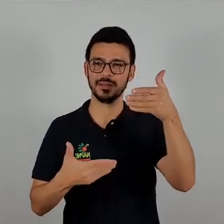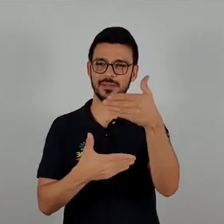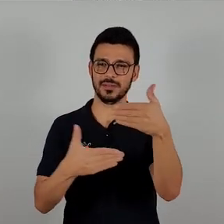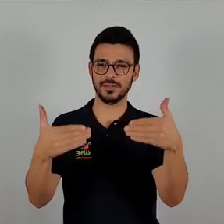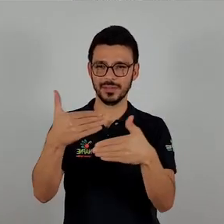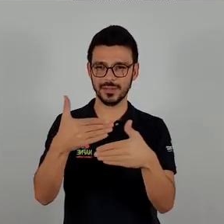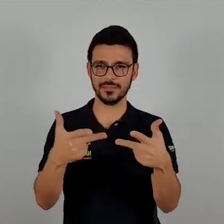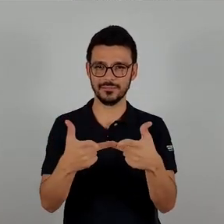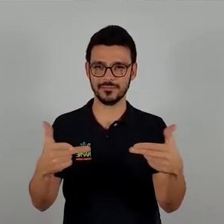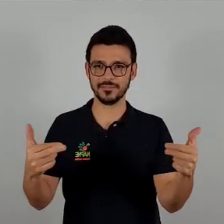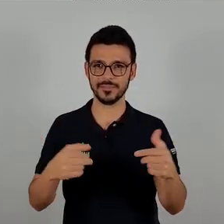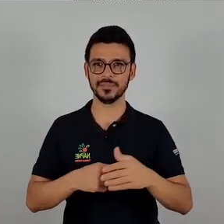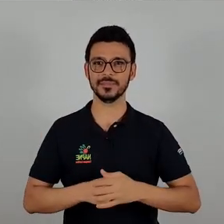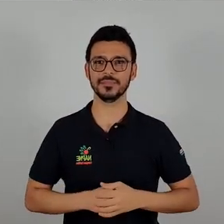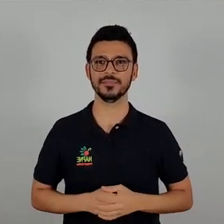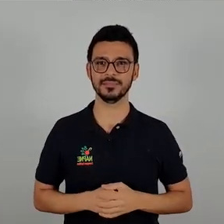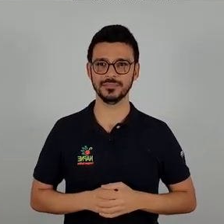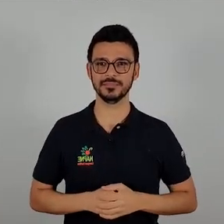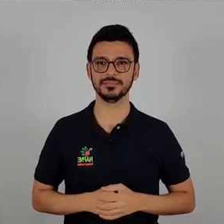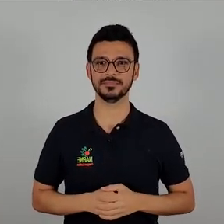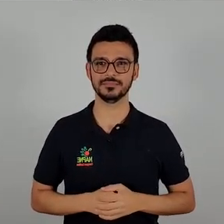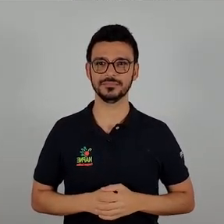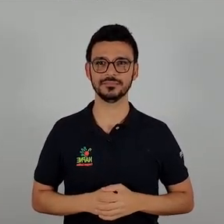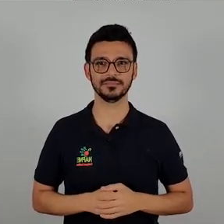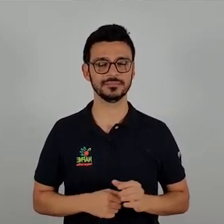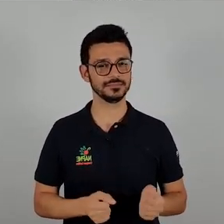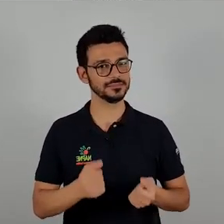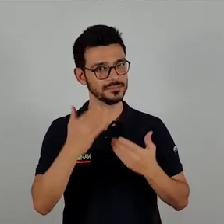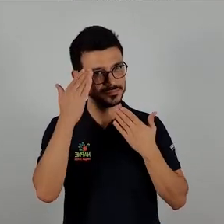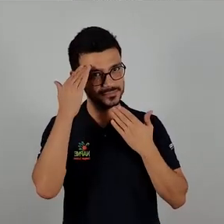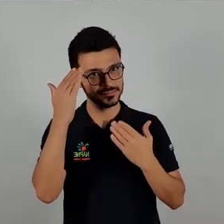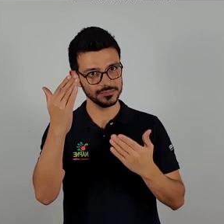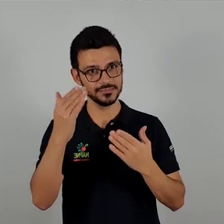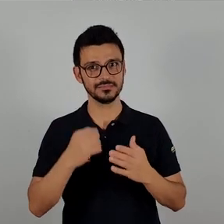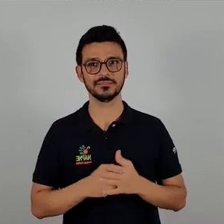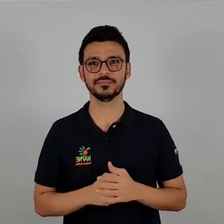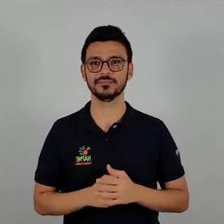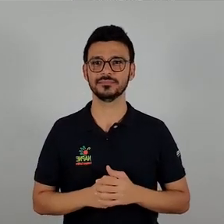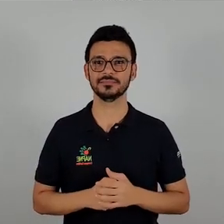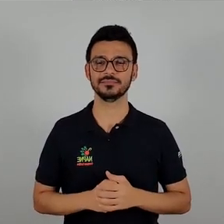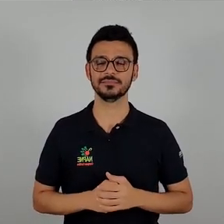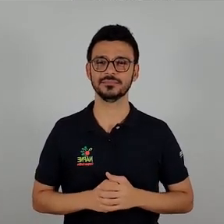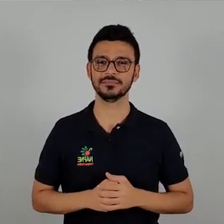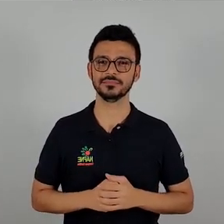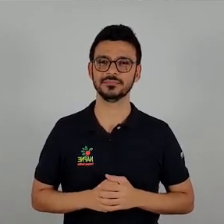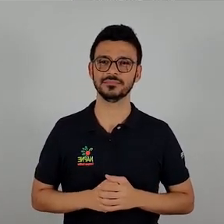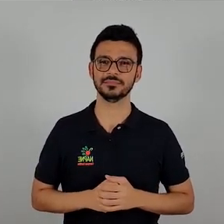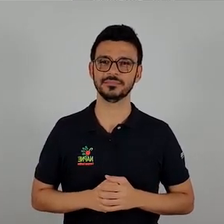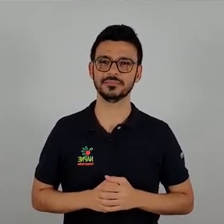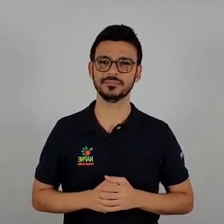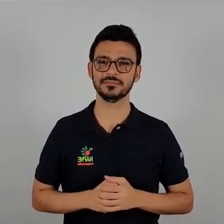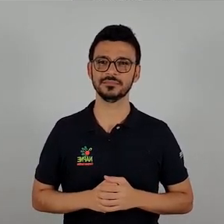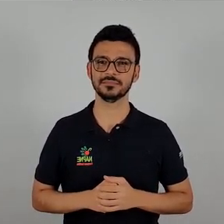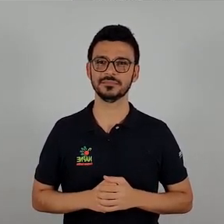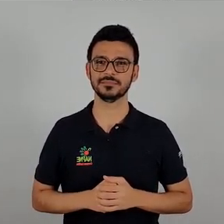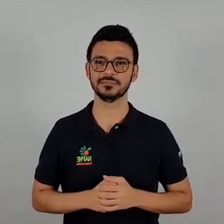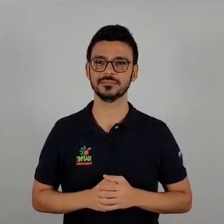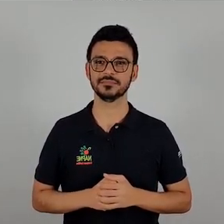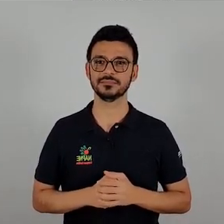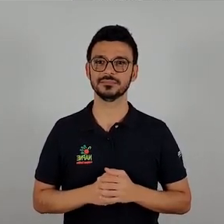Então, assim, vocês, né, que pelo que eu entendi, tem bastante gente aqui que trabalha com resgate de animais, ONGs, protetores e tal. Então,